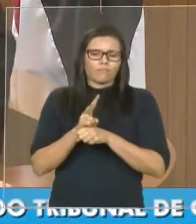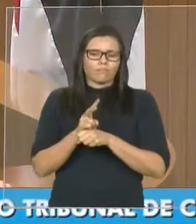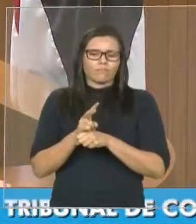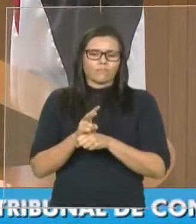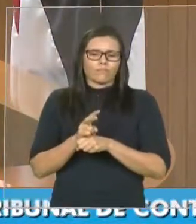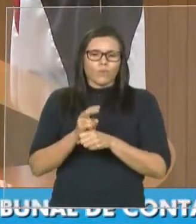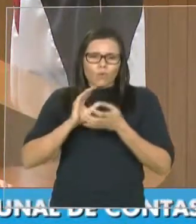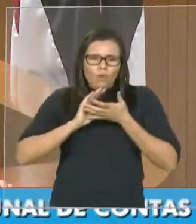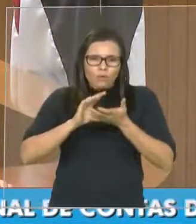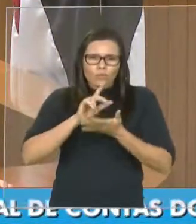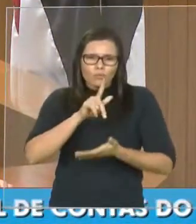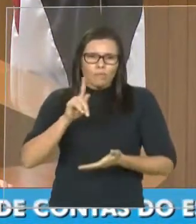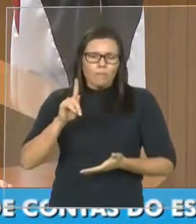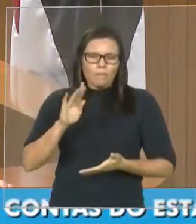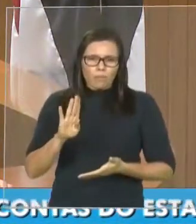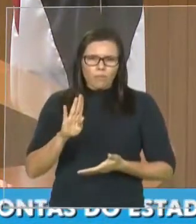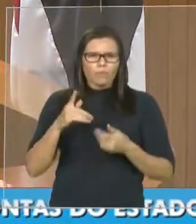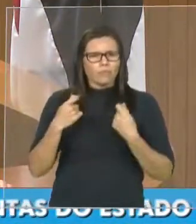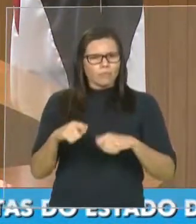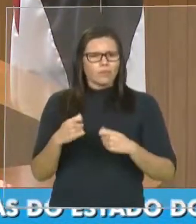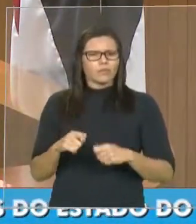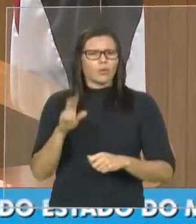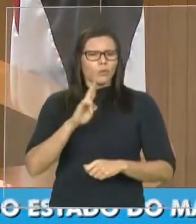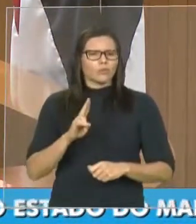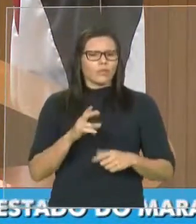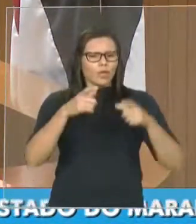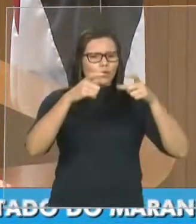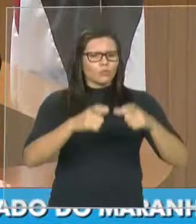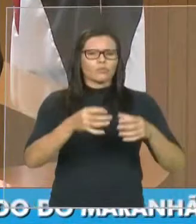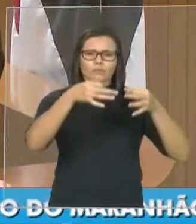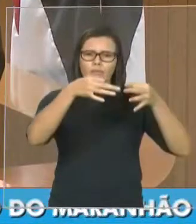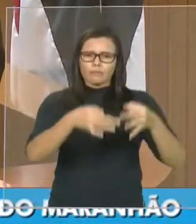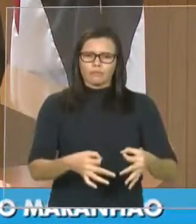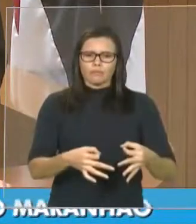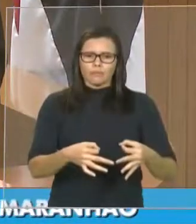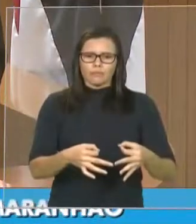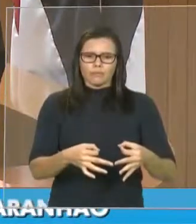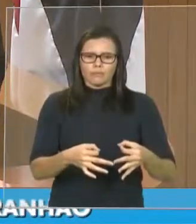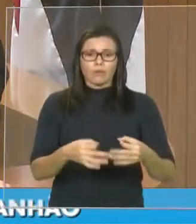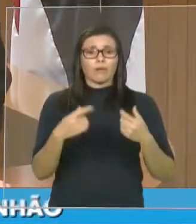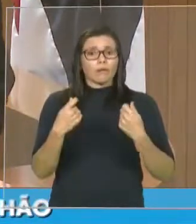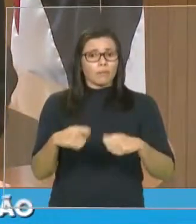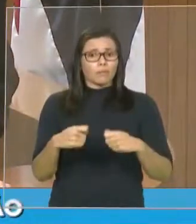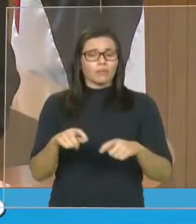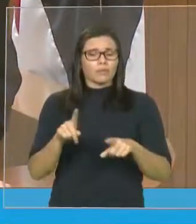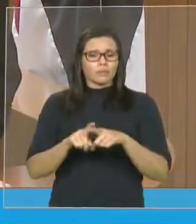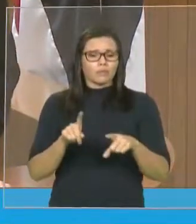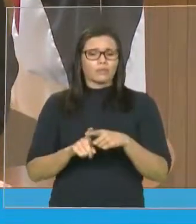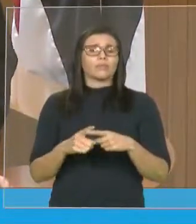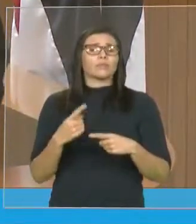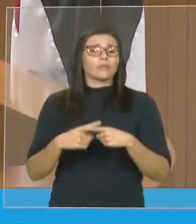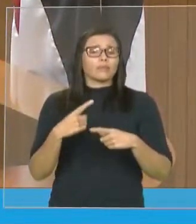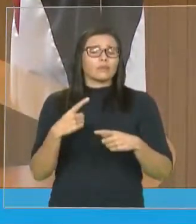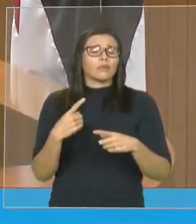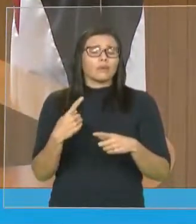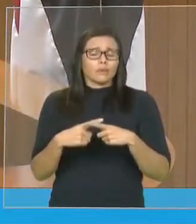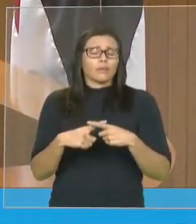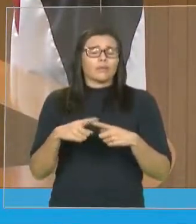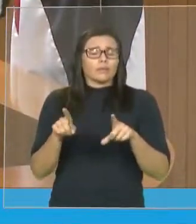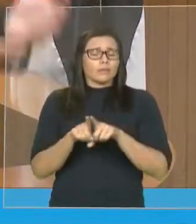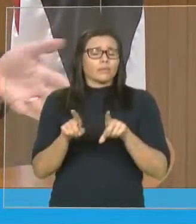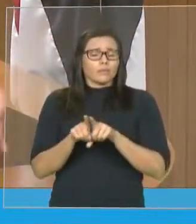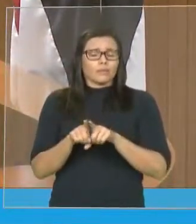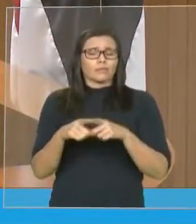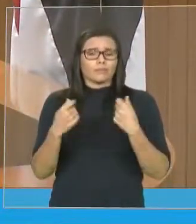correta aplicação do dinheiro público e é necessário criar mecanismos de controle social. Ou seja, a população vê aquela ilegalidade e tem que